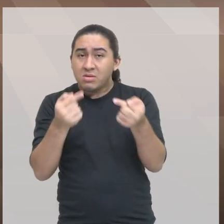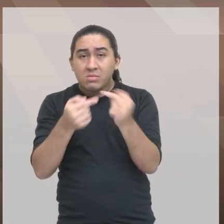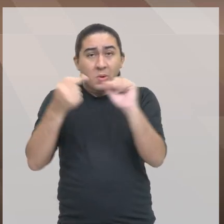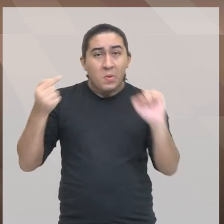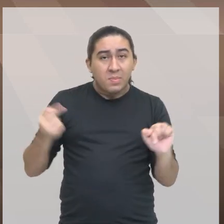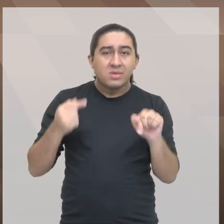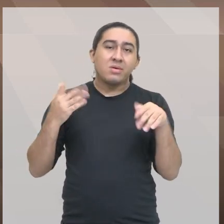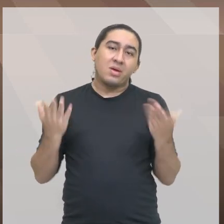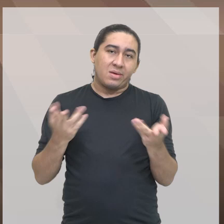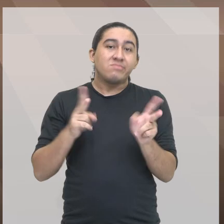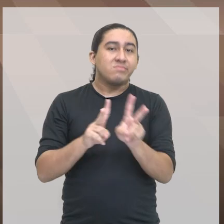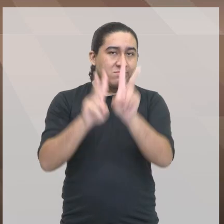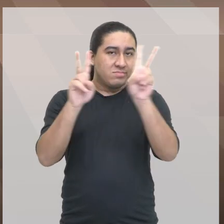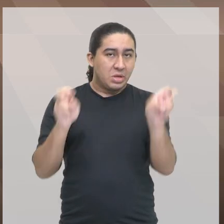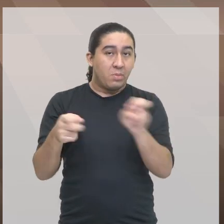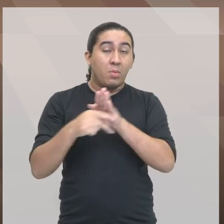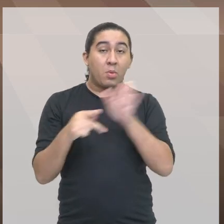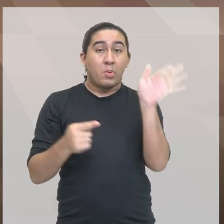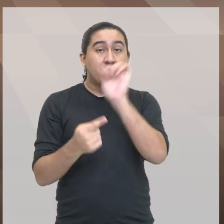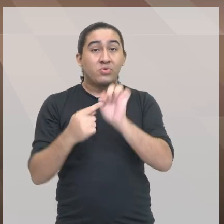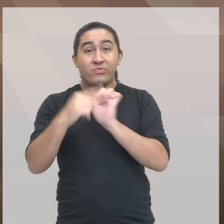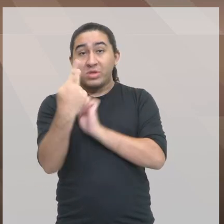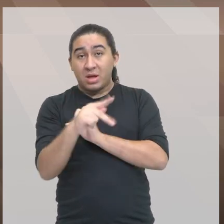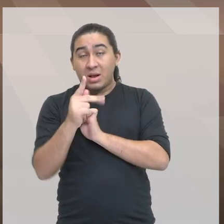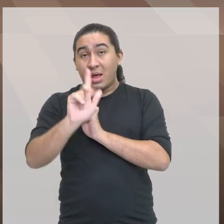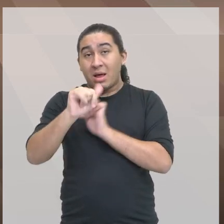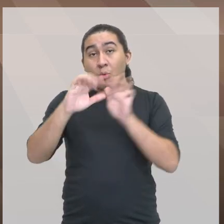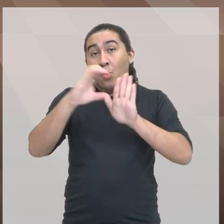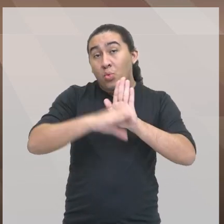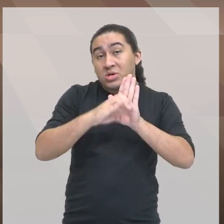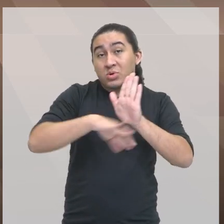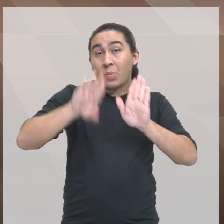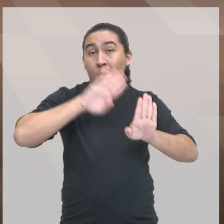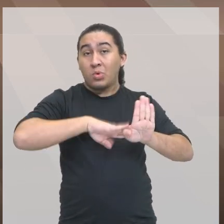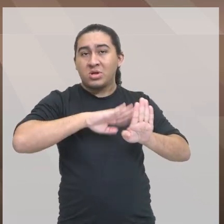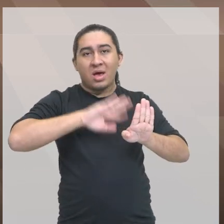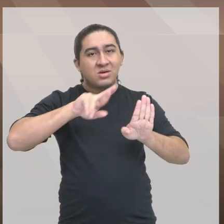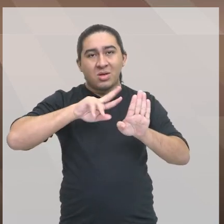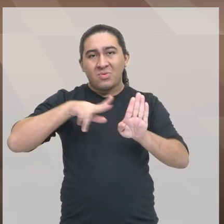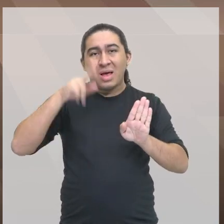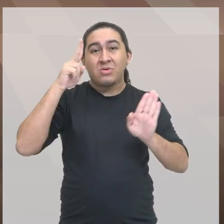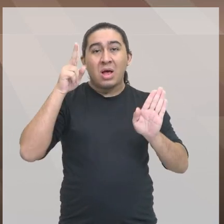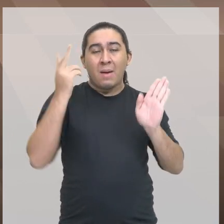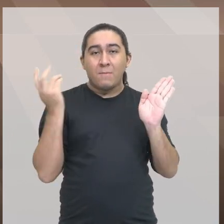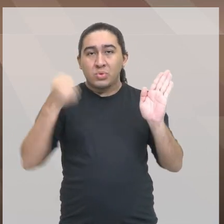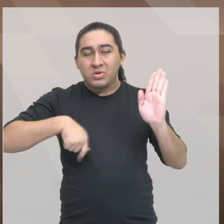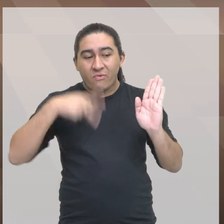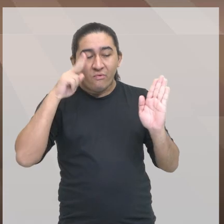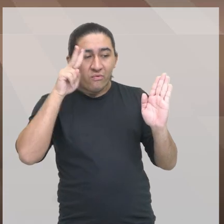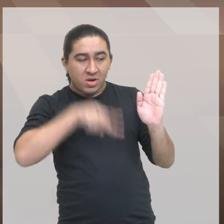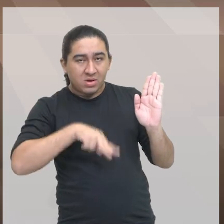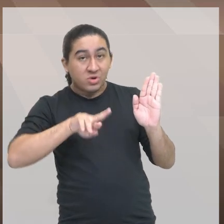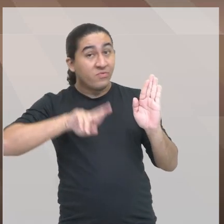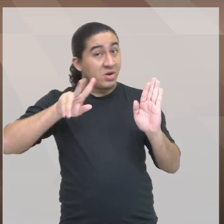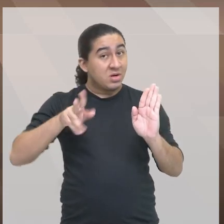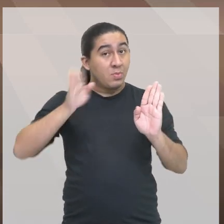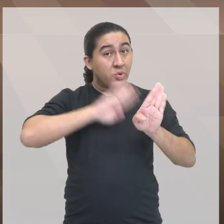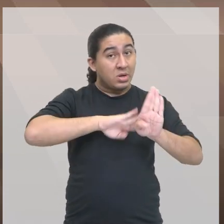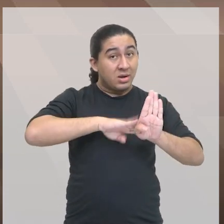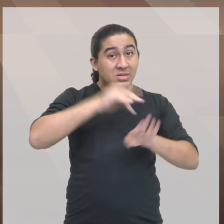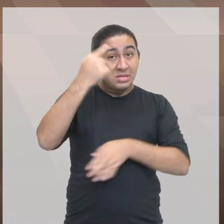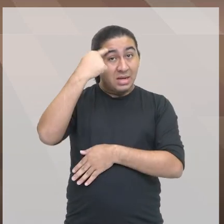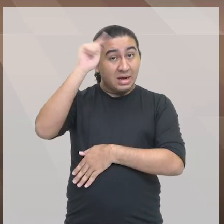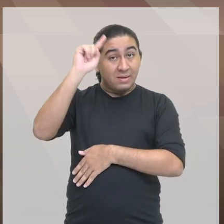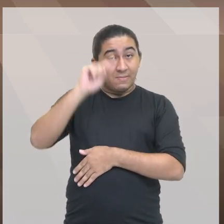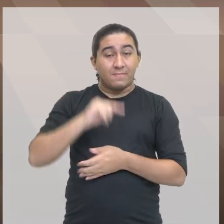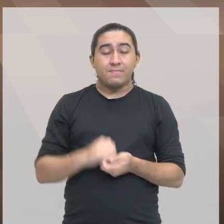é mais ou menos isso, a arte conceitual ela está no conceito e não no objeto, certo? E agora a gente vai mostrar